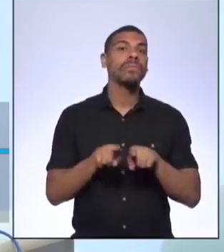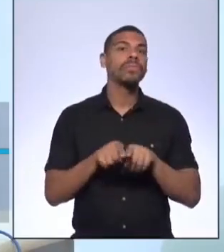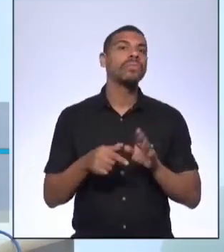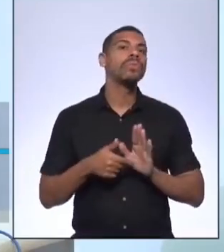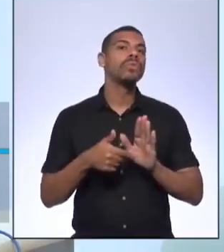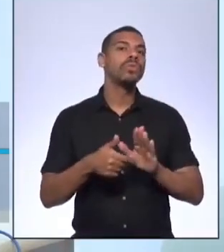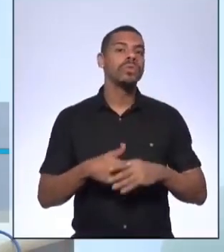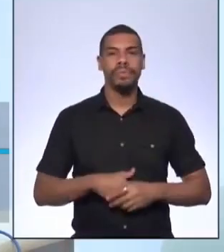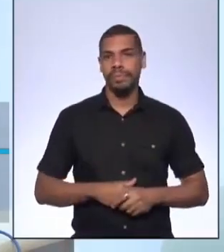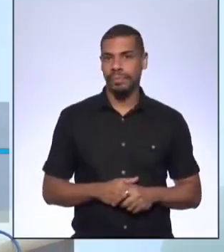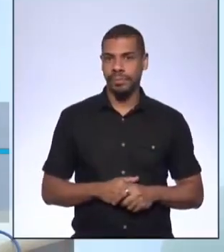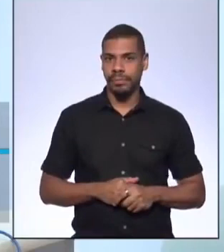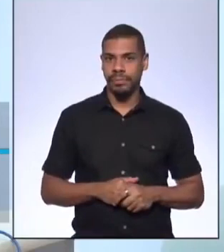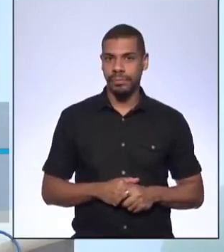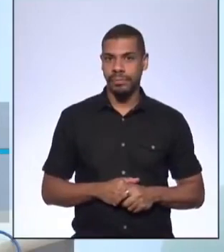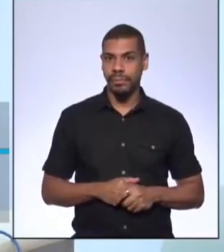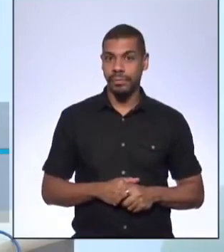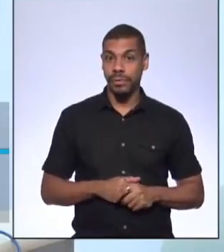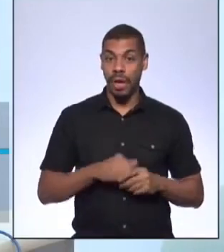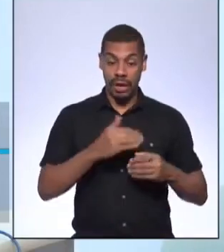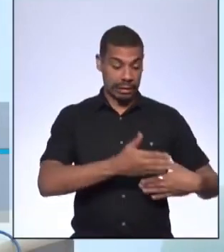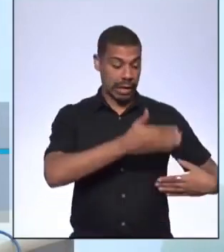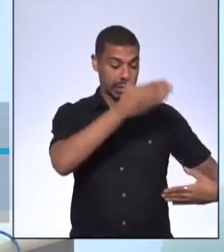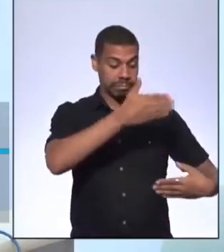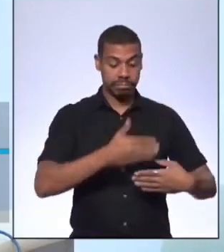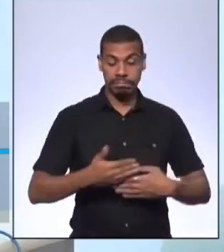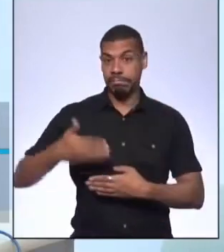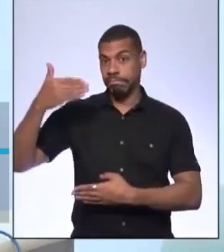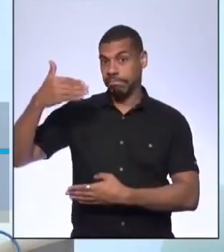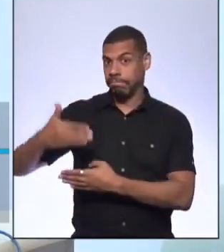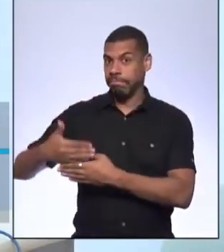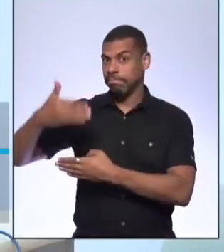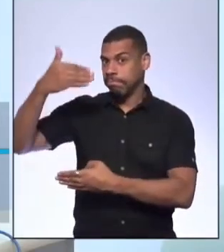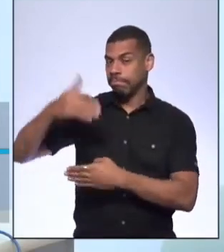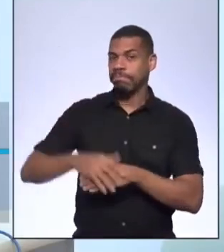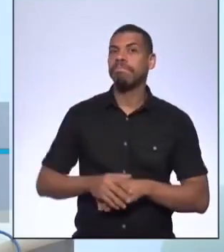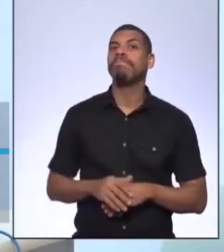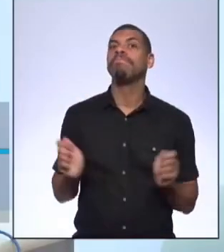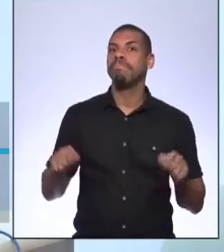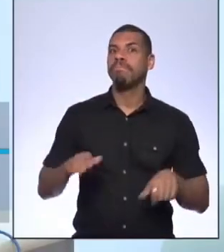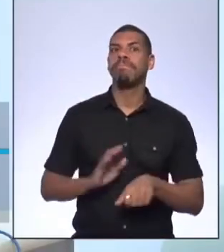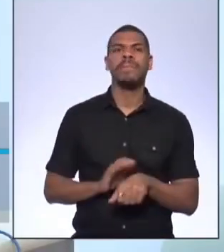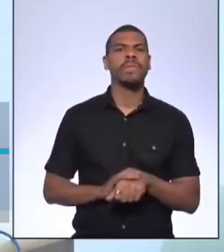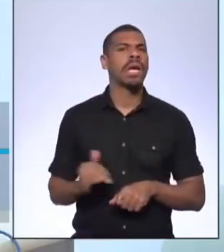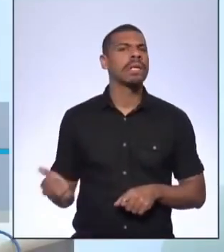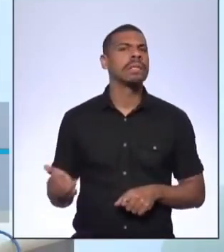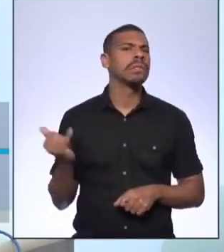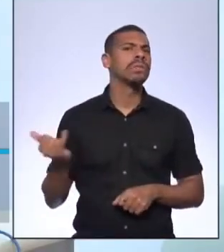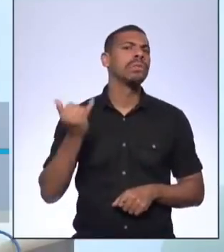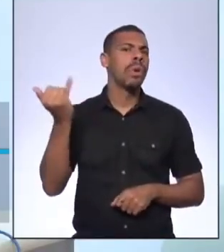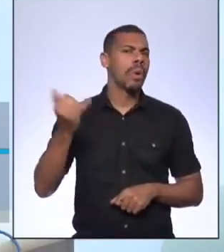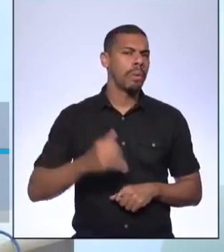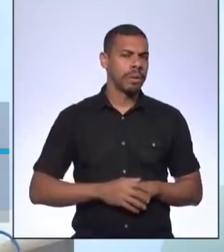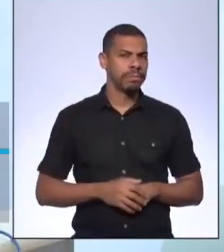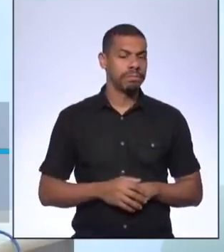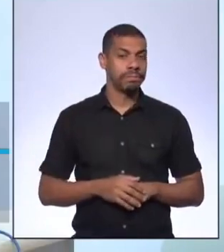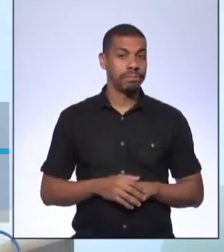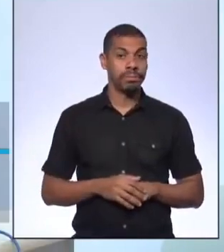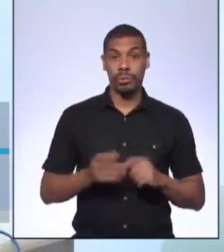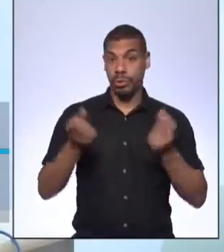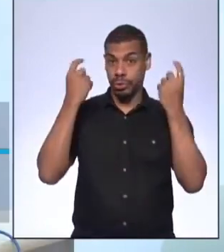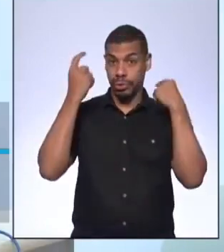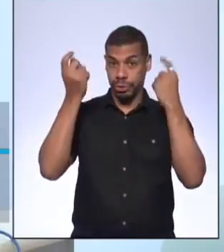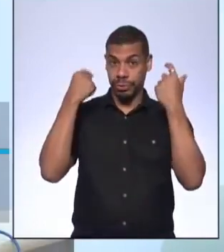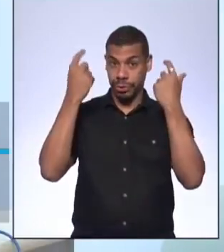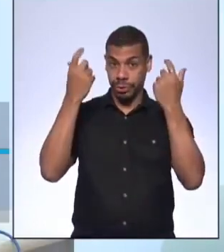representada, ela foi feita nas paredes de uma escadaria de um importante prédio público lá do México. Então,